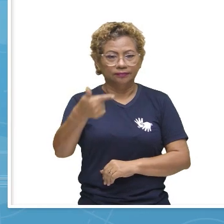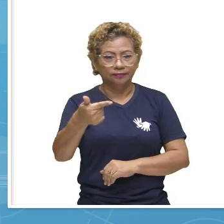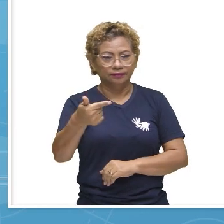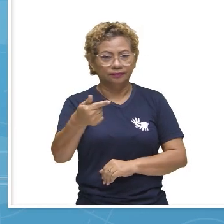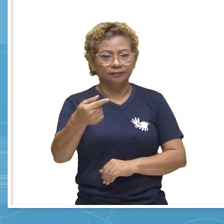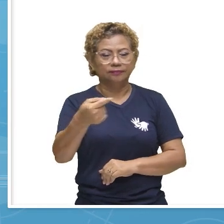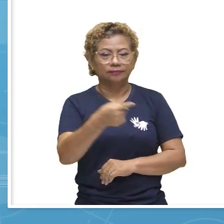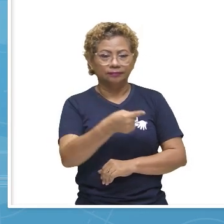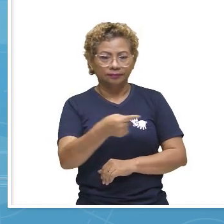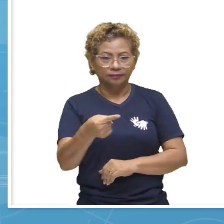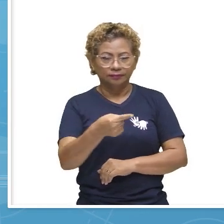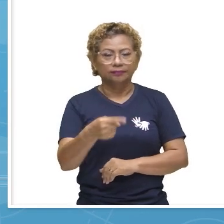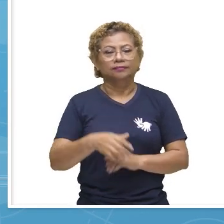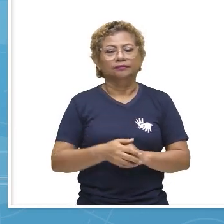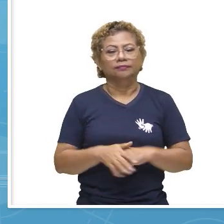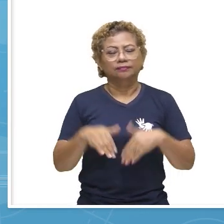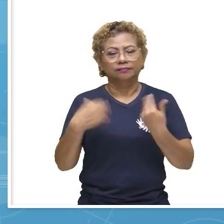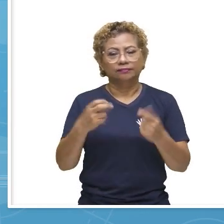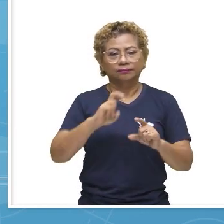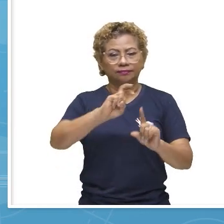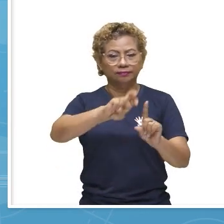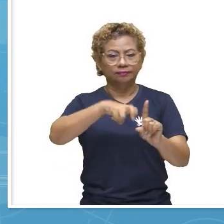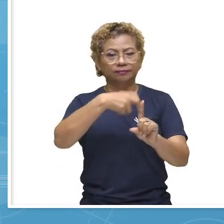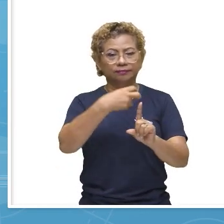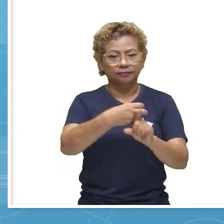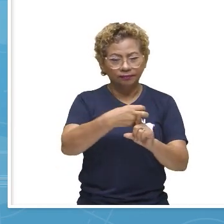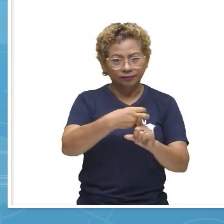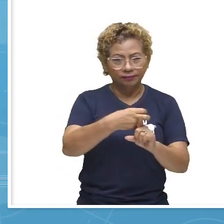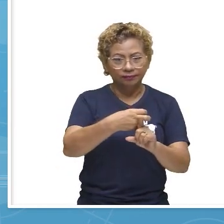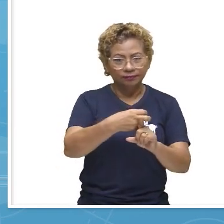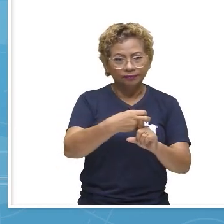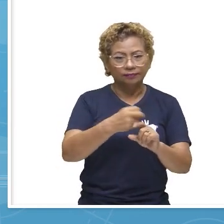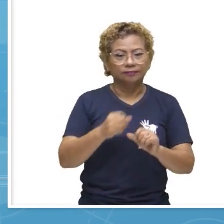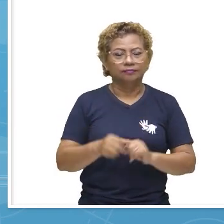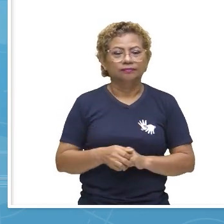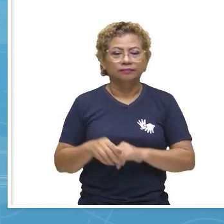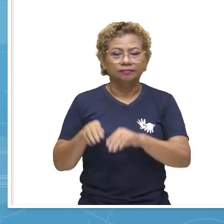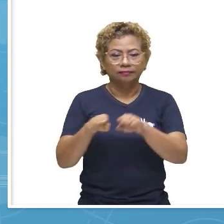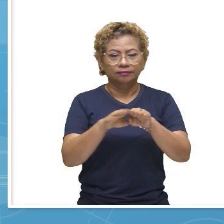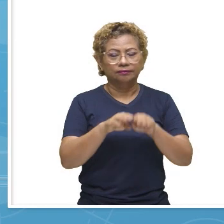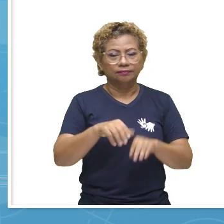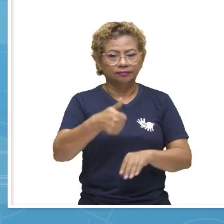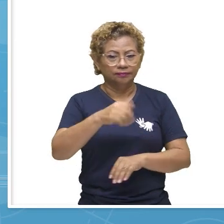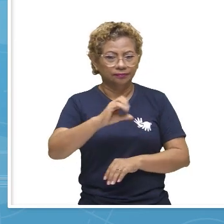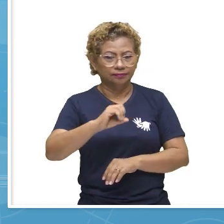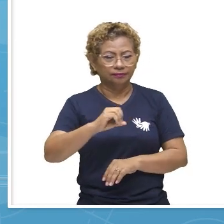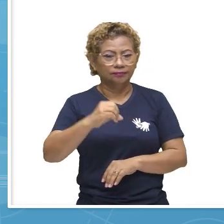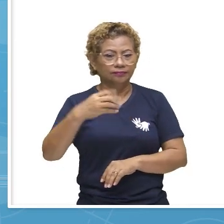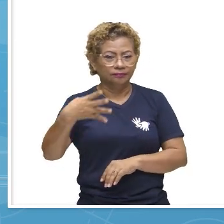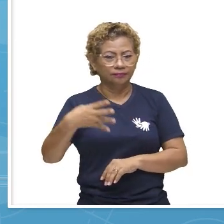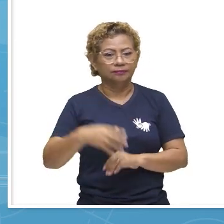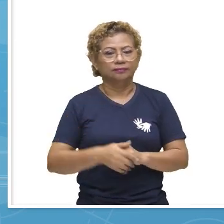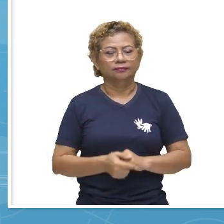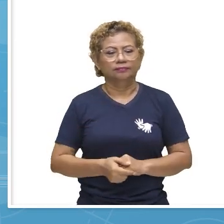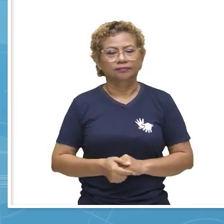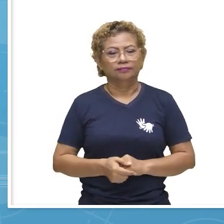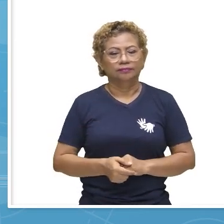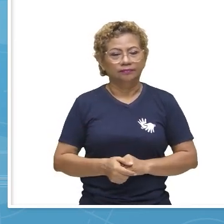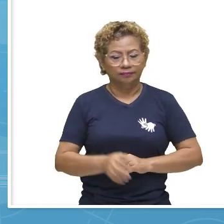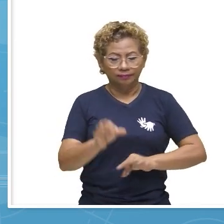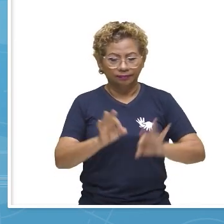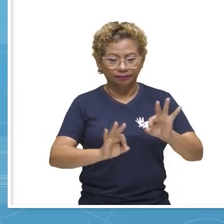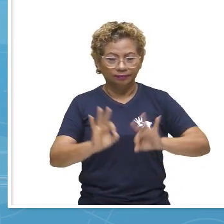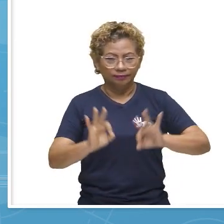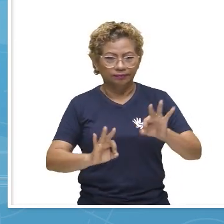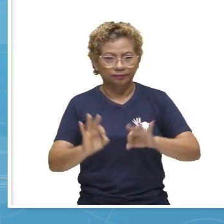O quíntuplo da idade dela seria 5x. É igual a 104, olha só. Então, a gente chega aqui, né? Aí a